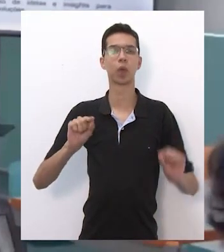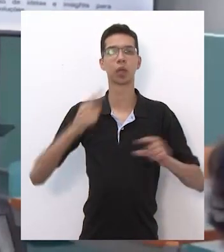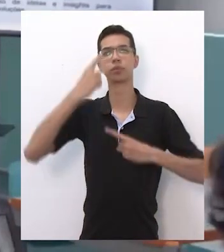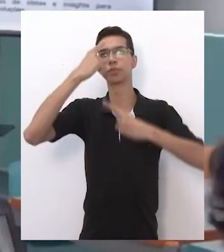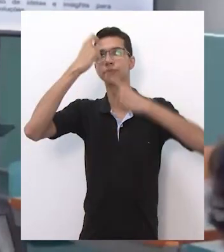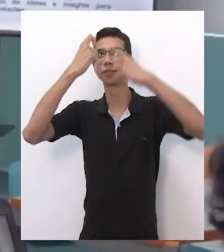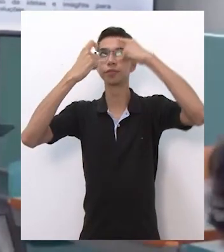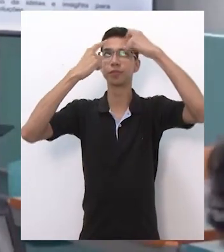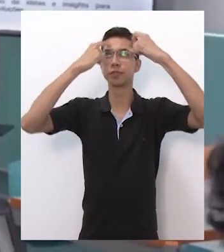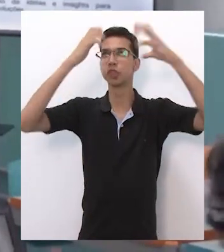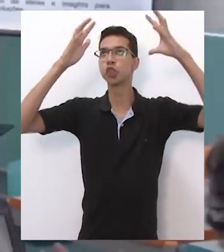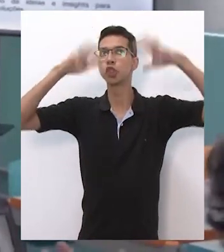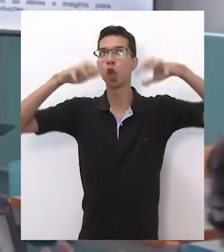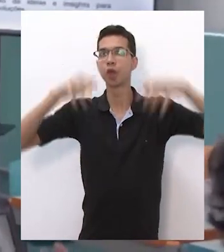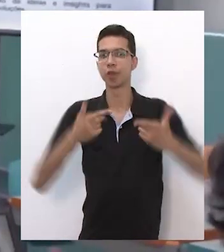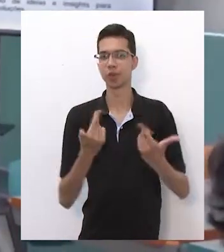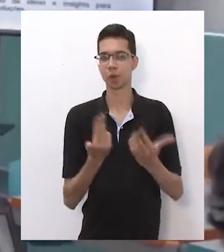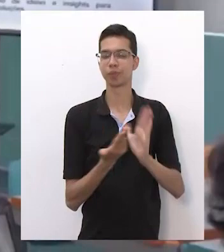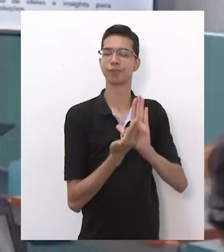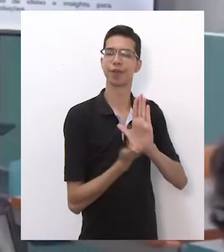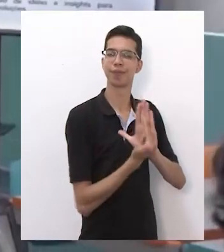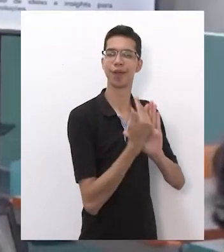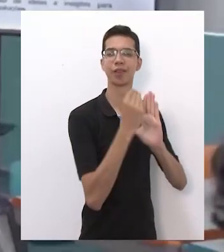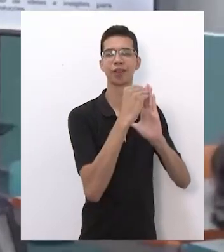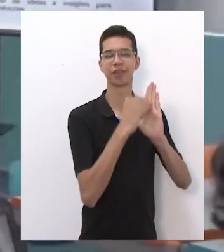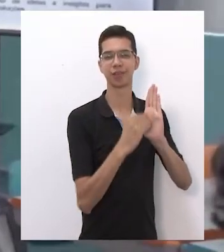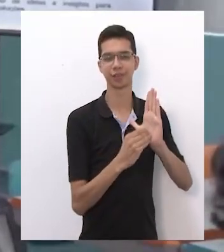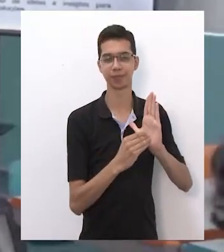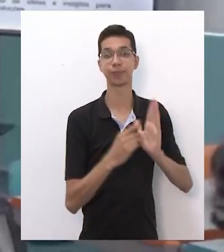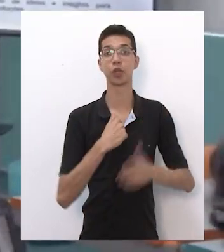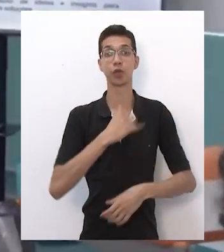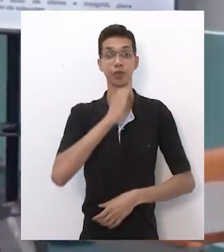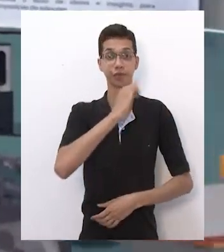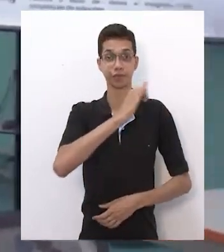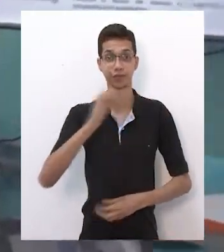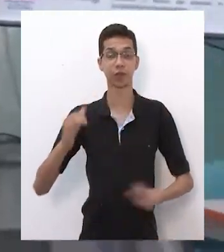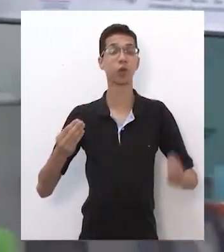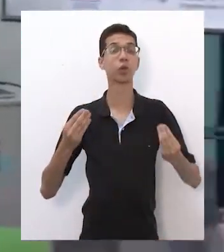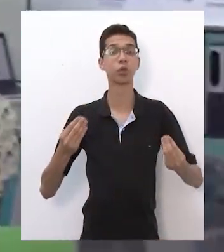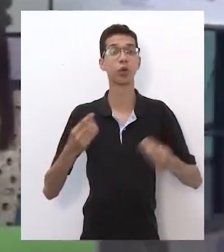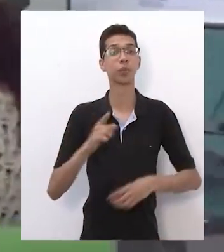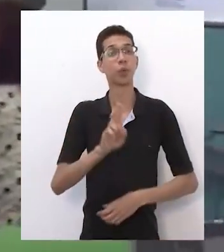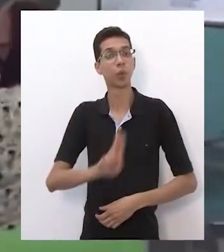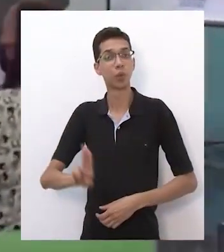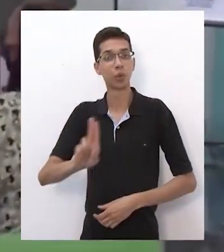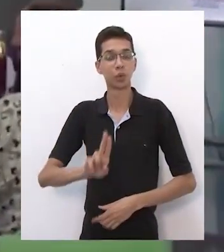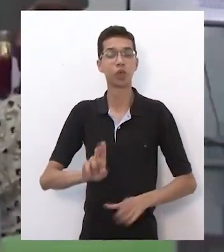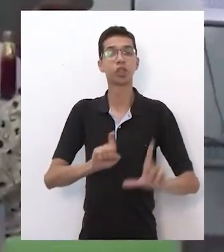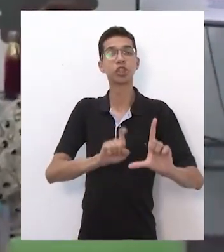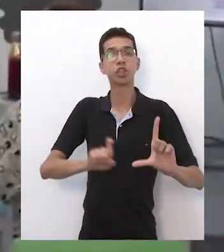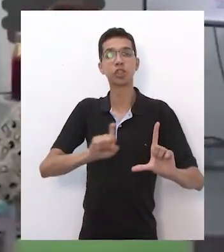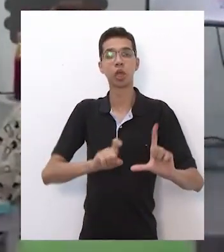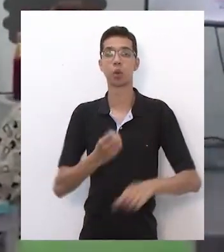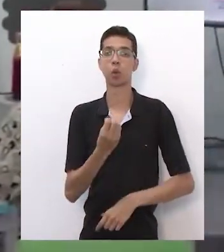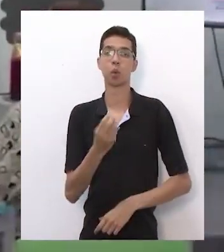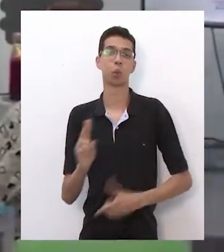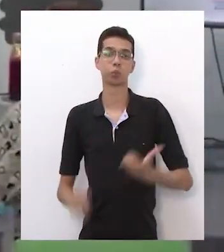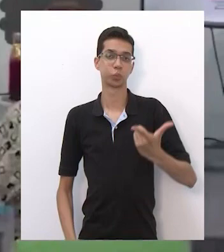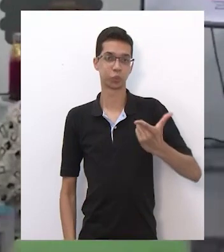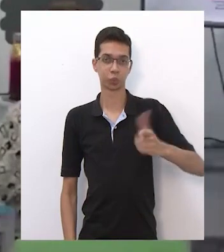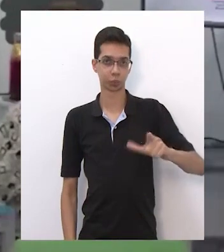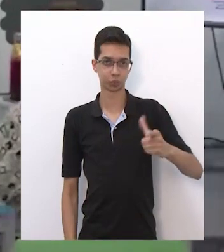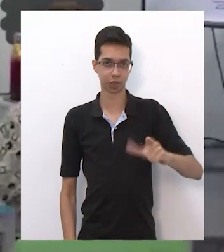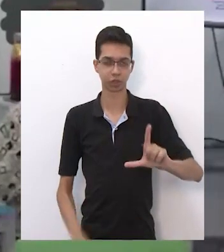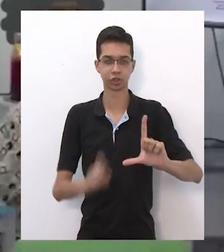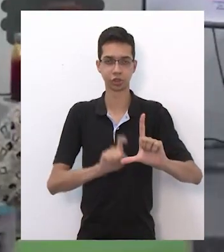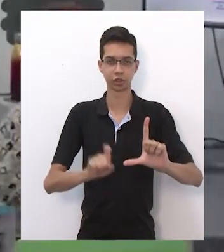do brainstorming aqui, e eu vou mostrar para vocês como é que a gente pode fazer isso com a ferramenta digital ou sem a ferramenta digital. Às vezes na escola a